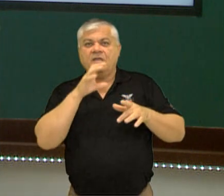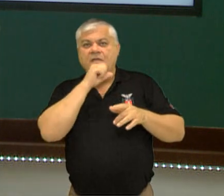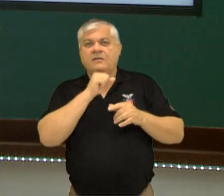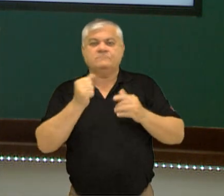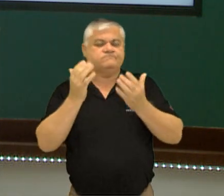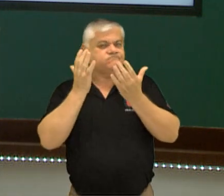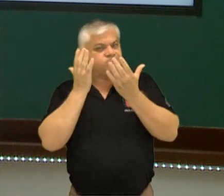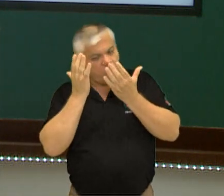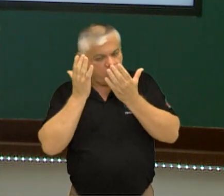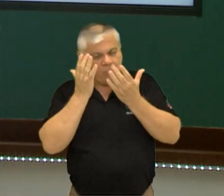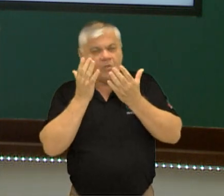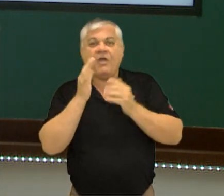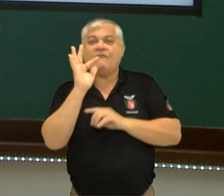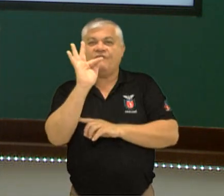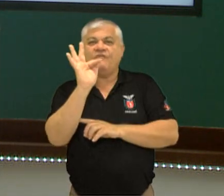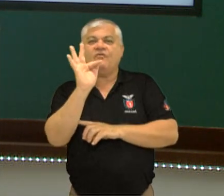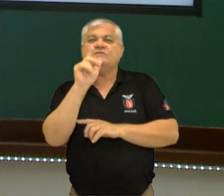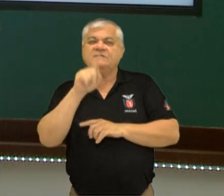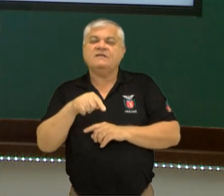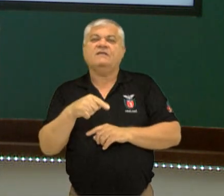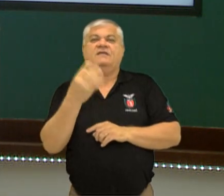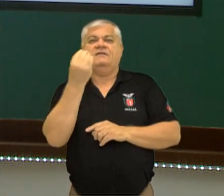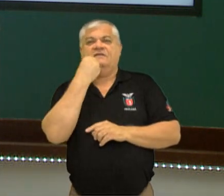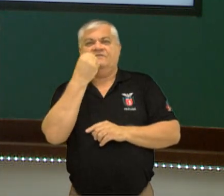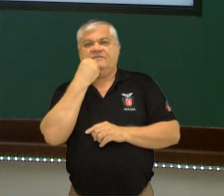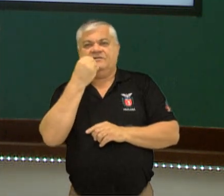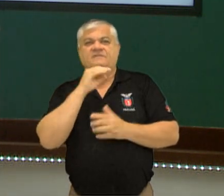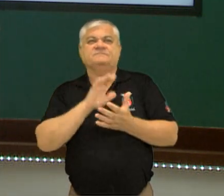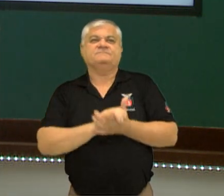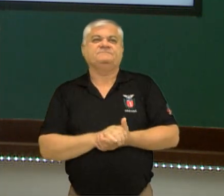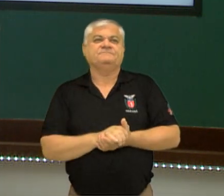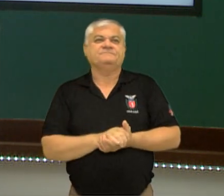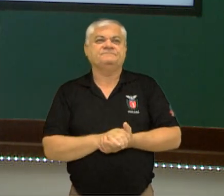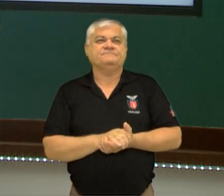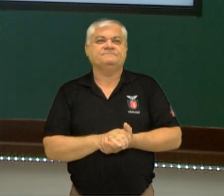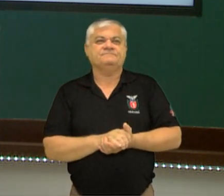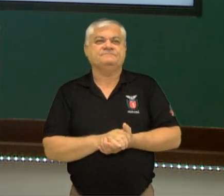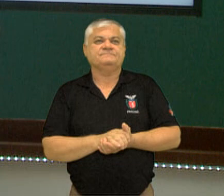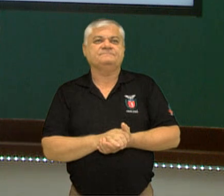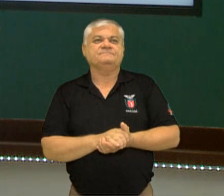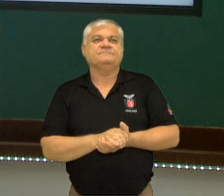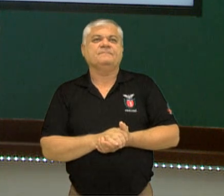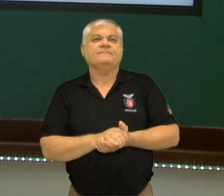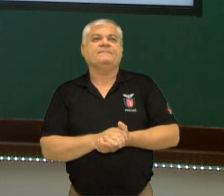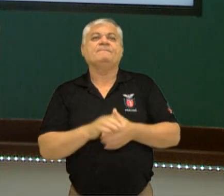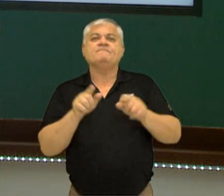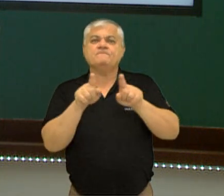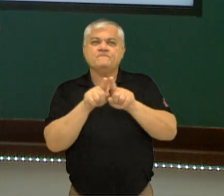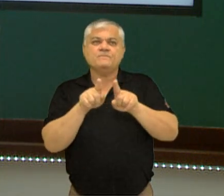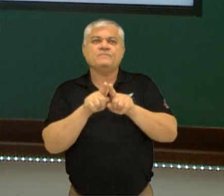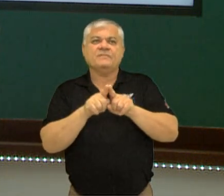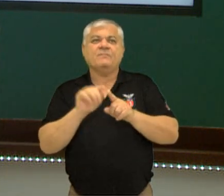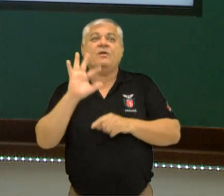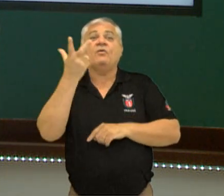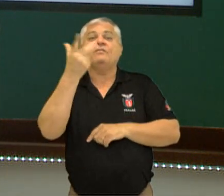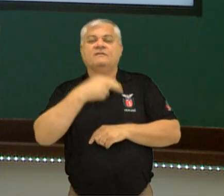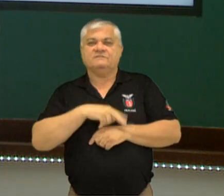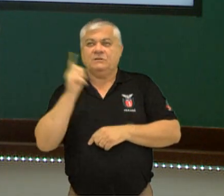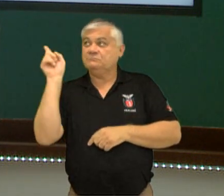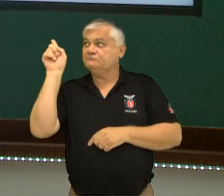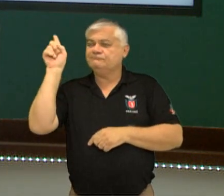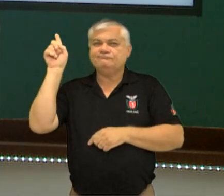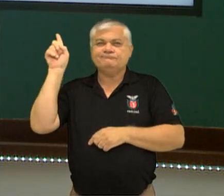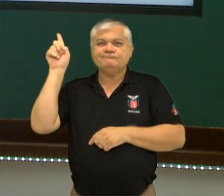e, consequentemente, a força recebida pelo passageiro menor. Certo? E as situações que ocorrem, por exemplo,